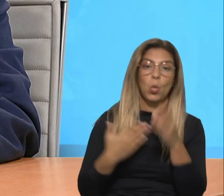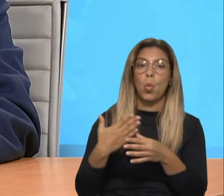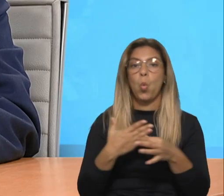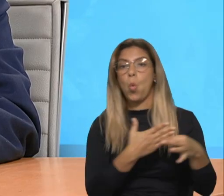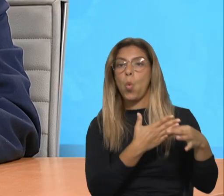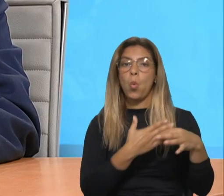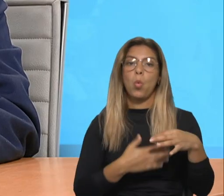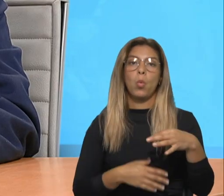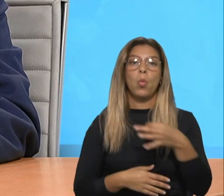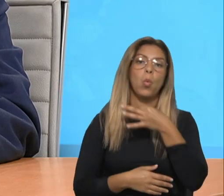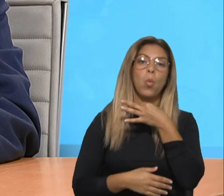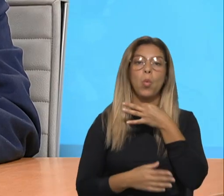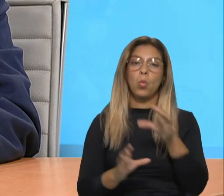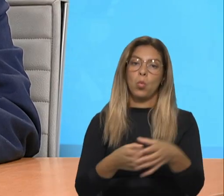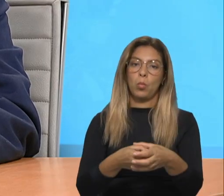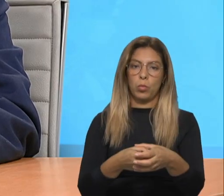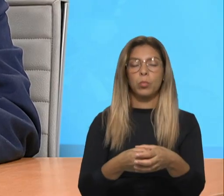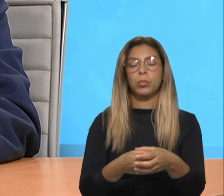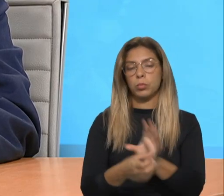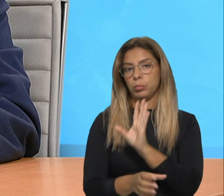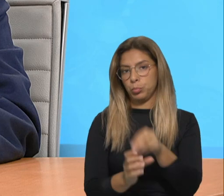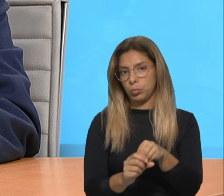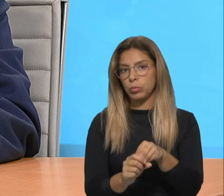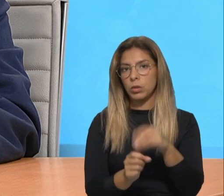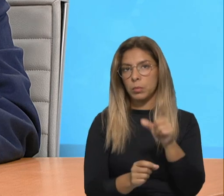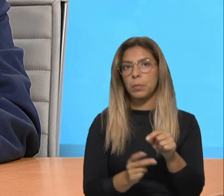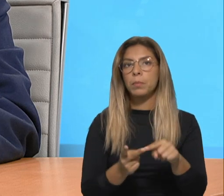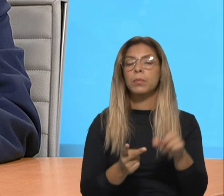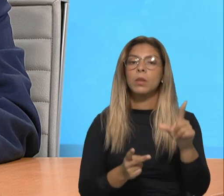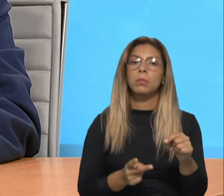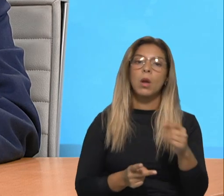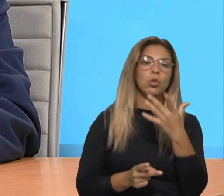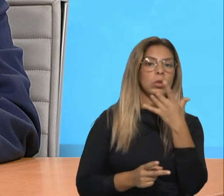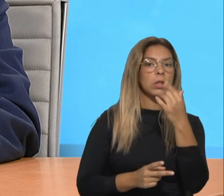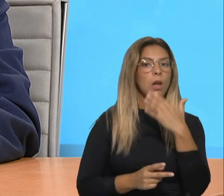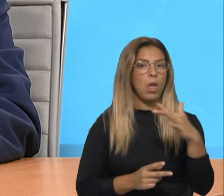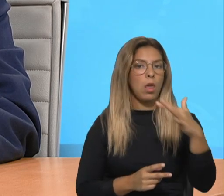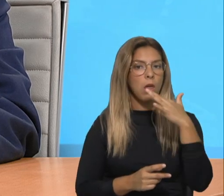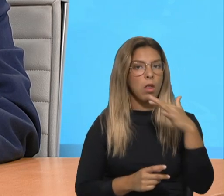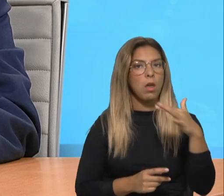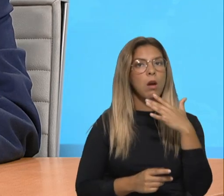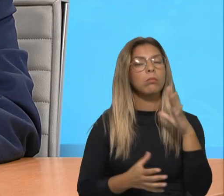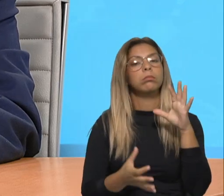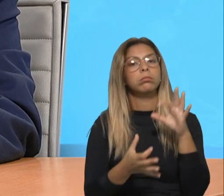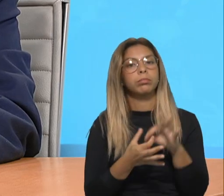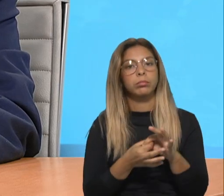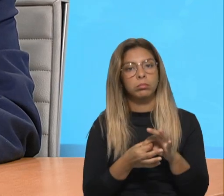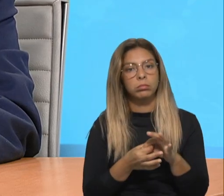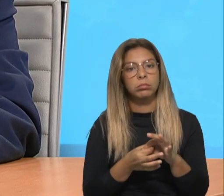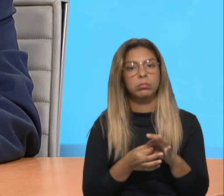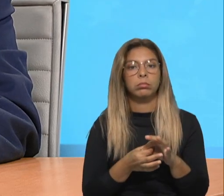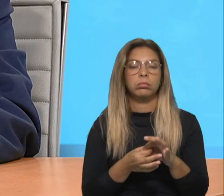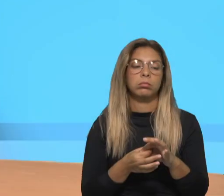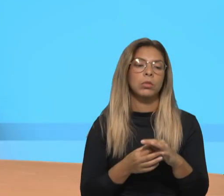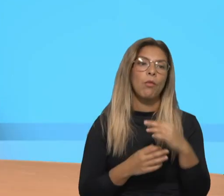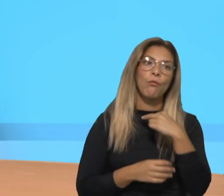que está inerente a um diretor de coro, e os salmistas, com tudo o que está inerente a eles, sob a perspectiva da voz, da vocação